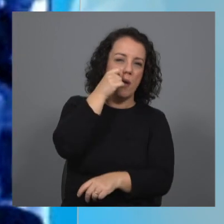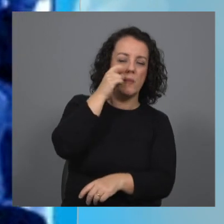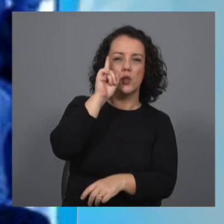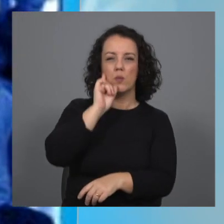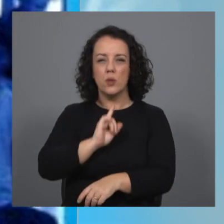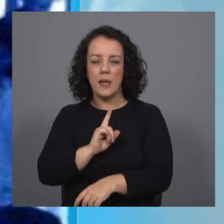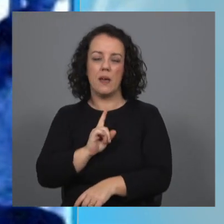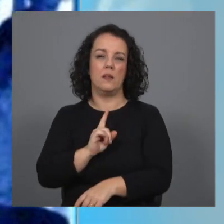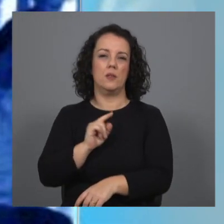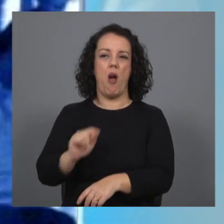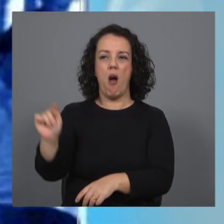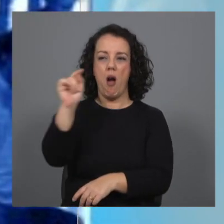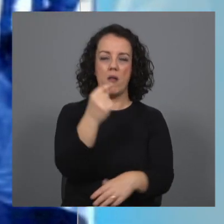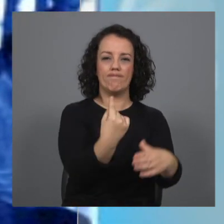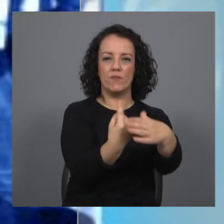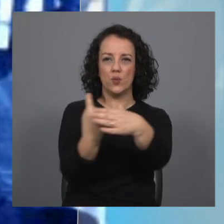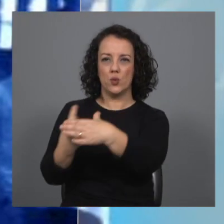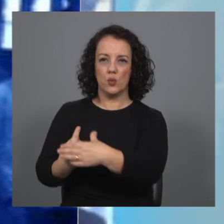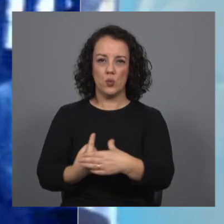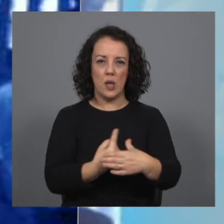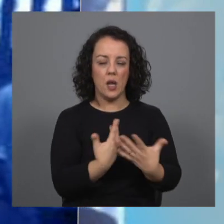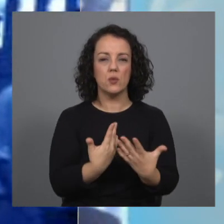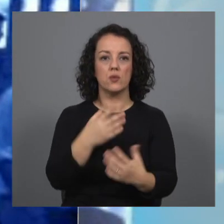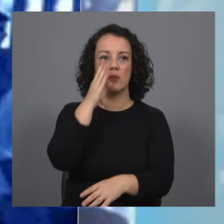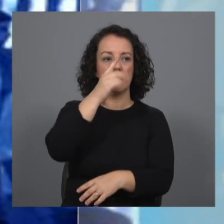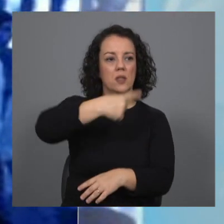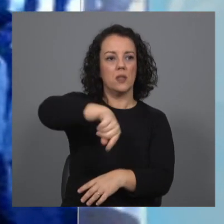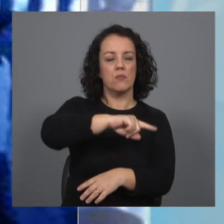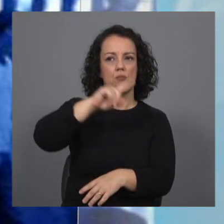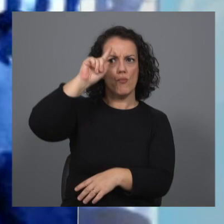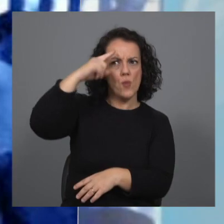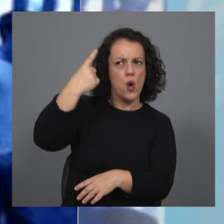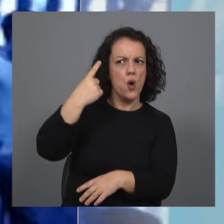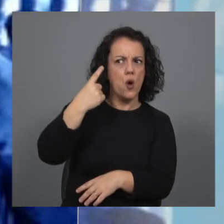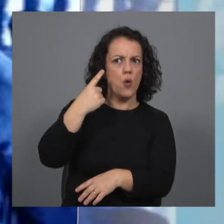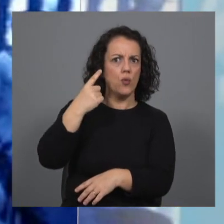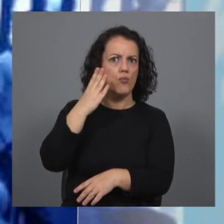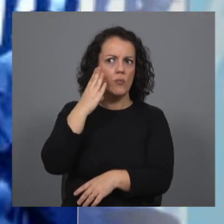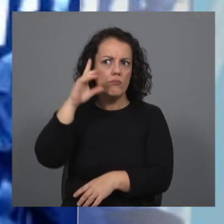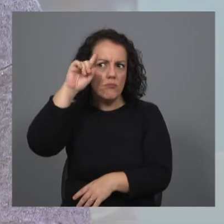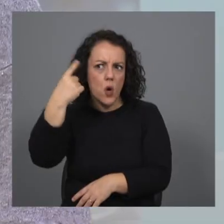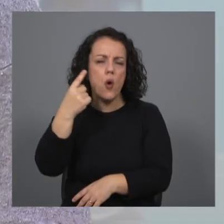estar mais isolados. Quem se aperceber de situações dessas, o que é que interessa fazer?